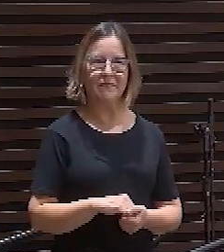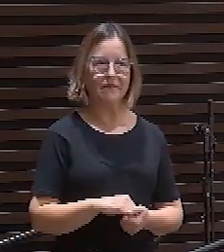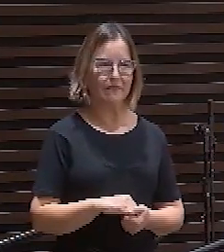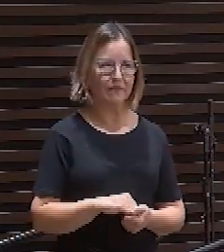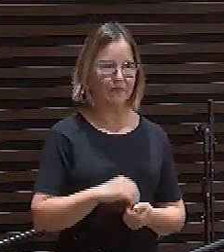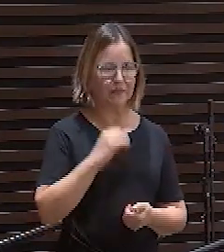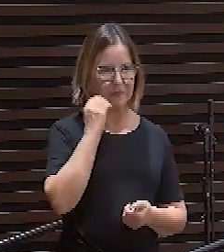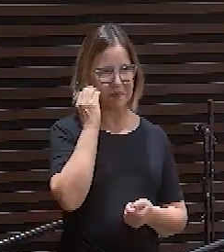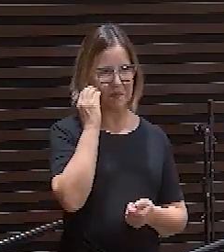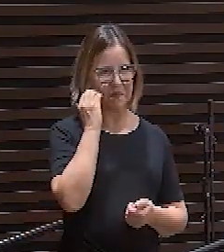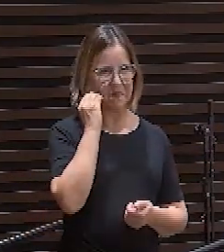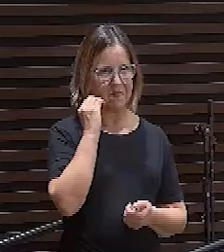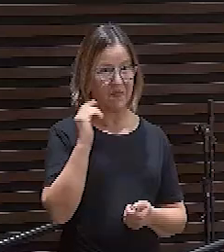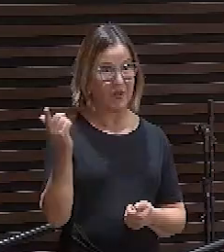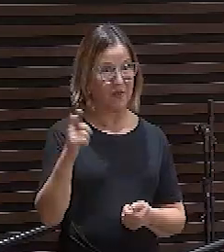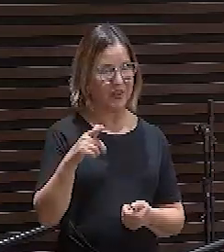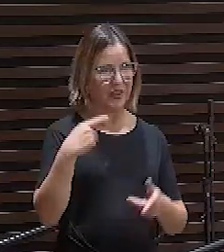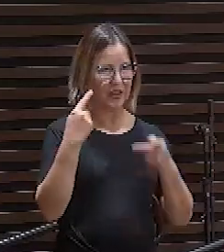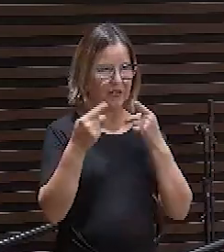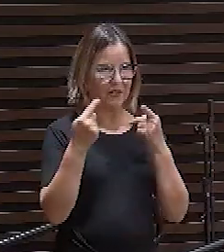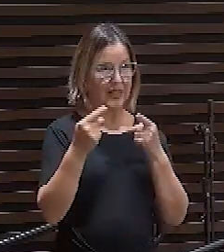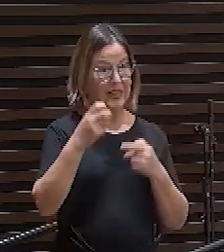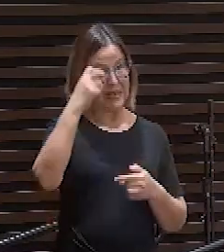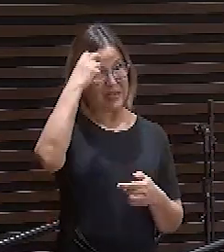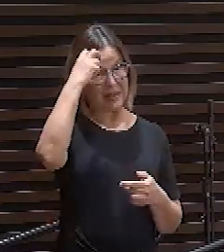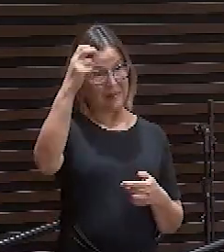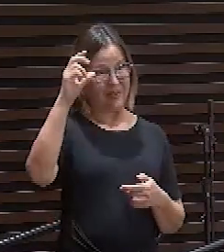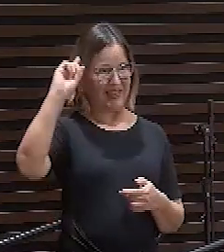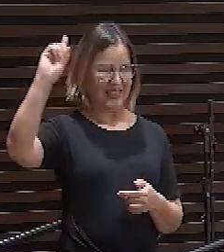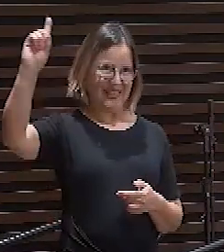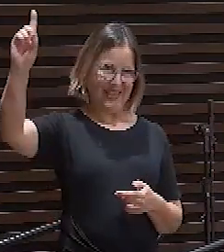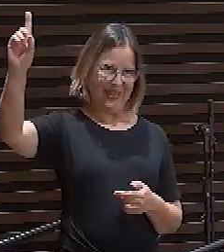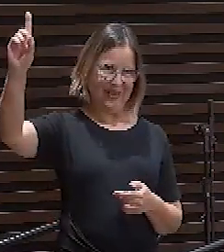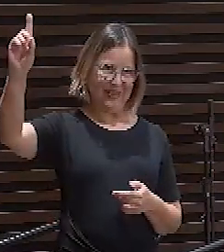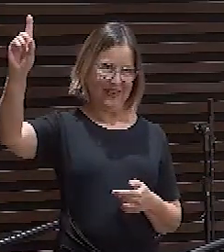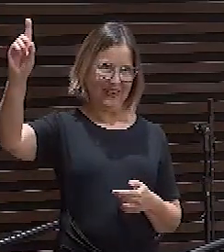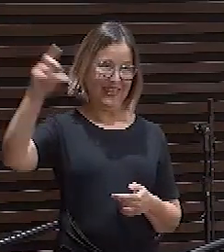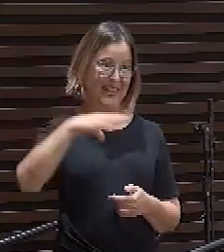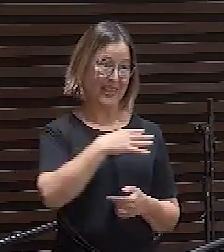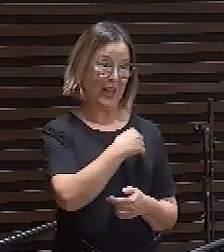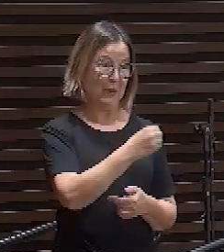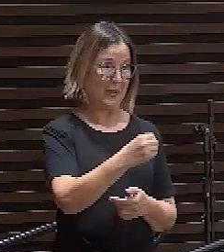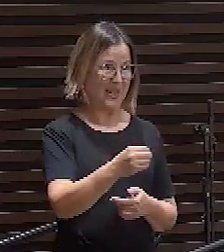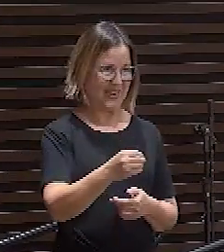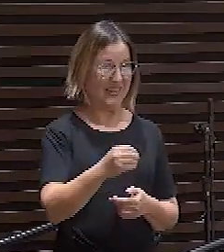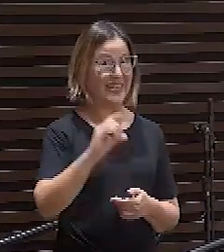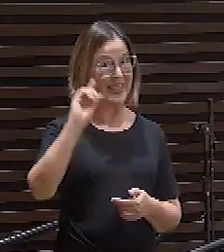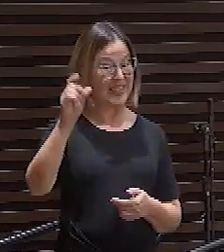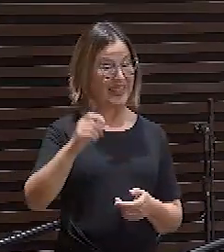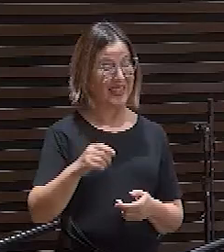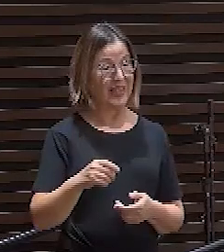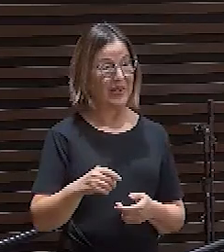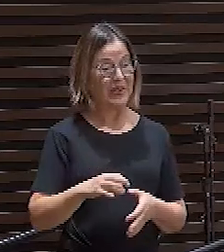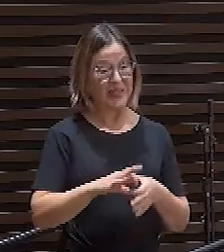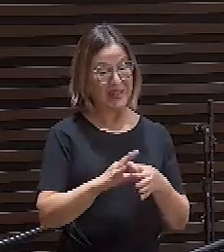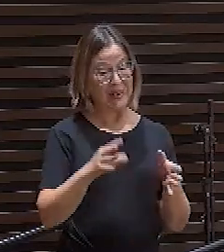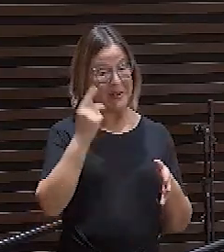Voltando a falar da sabedoria de Deus, que é uma herança que Deus deixou para os seus filhos, né?